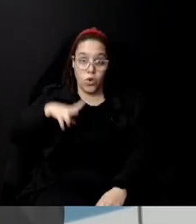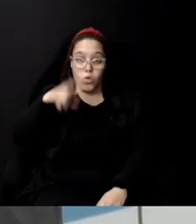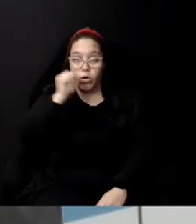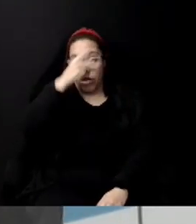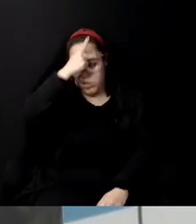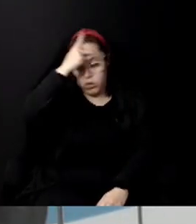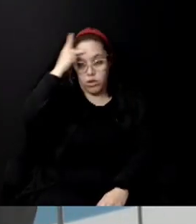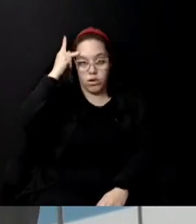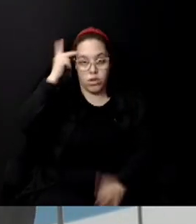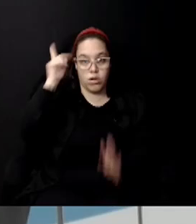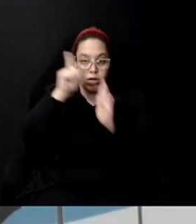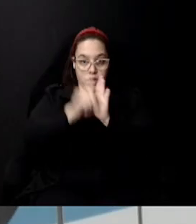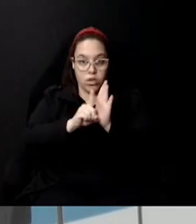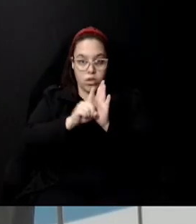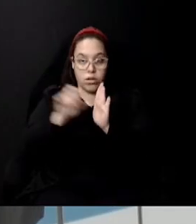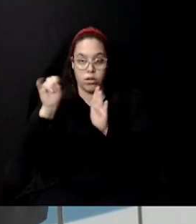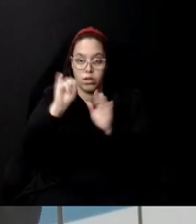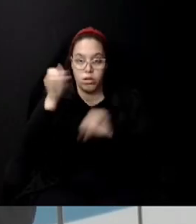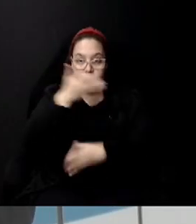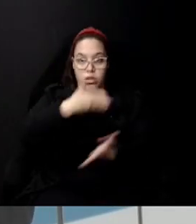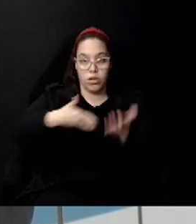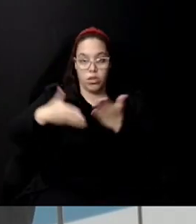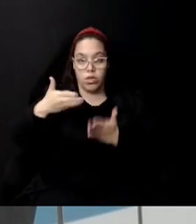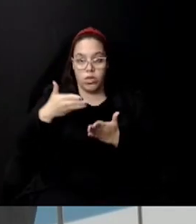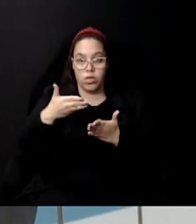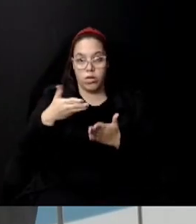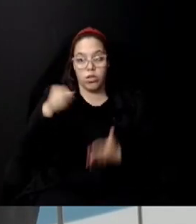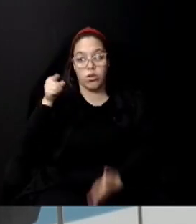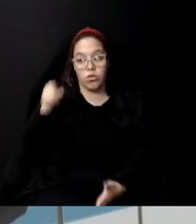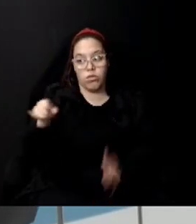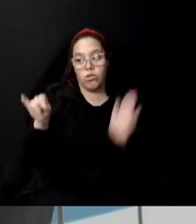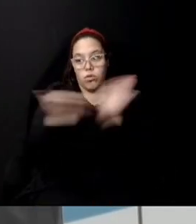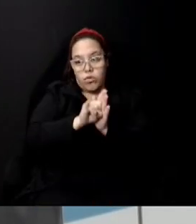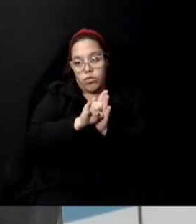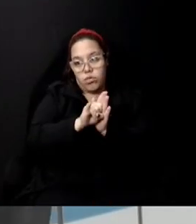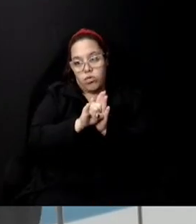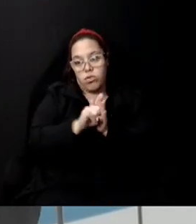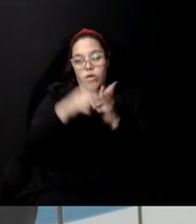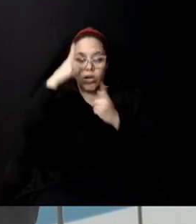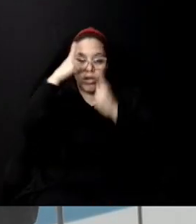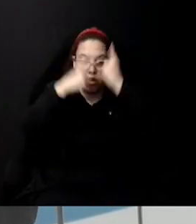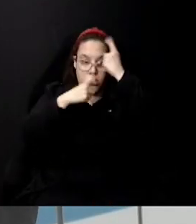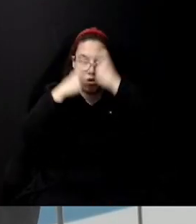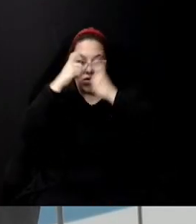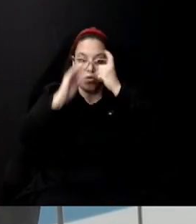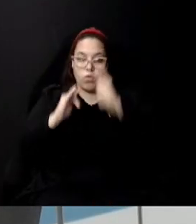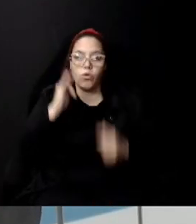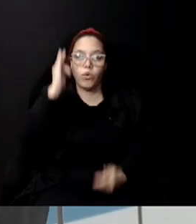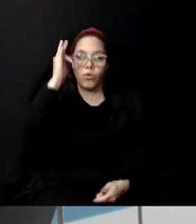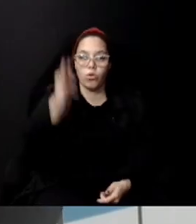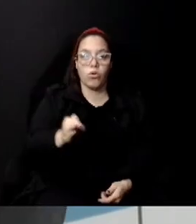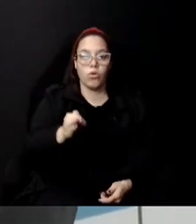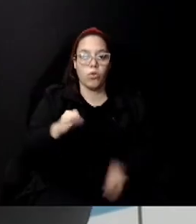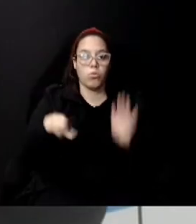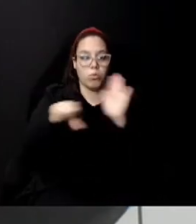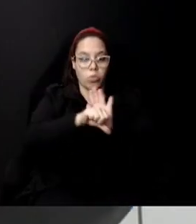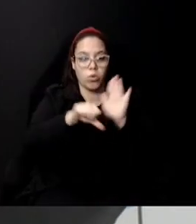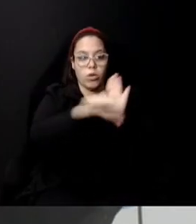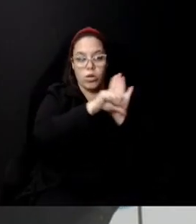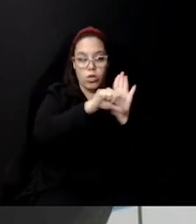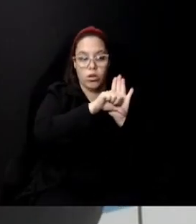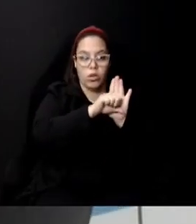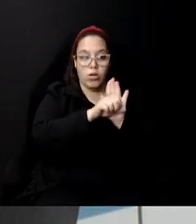direito internacional humanitário vai estar ali para identificar essa violação e, eventualmente, depois punir os envolvidos. Quando a gente está